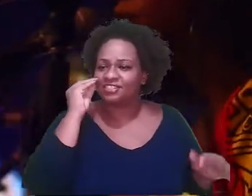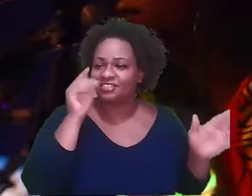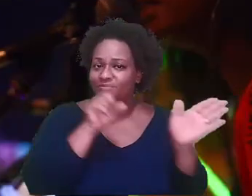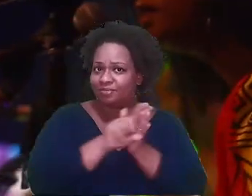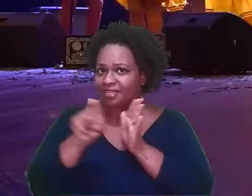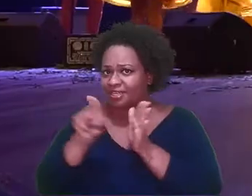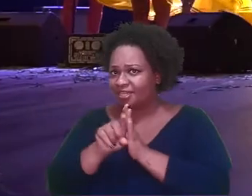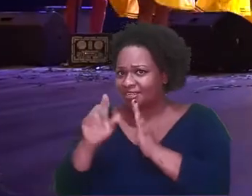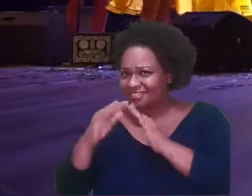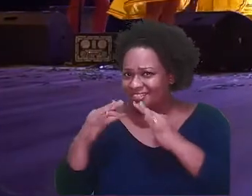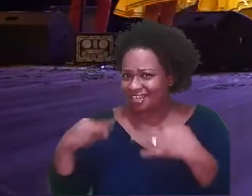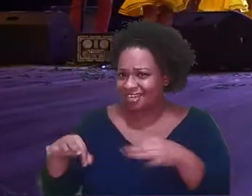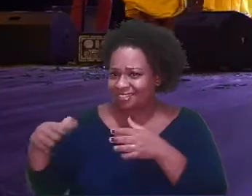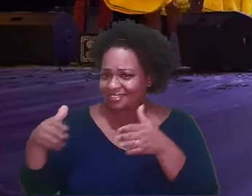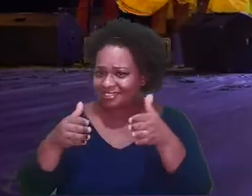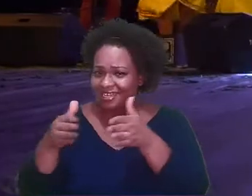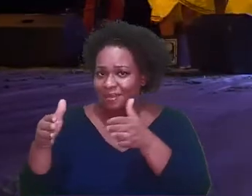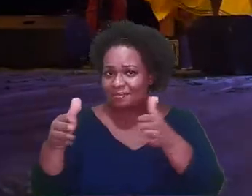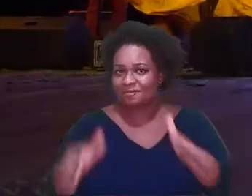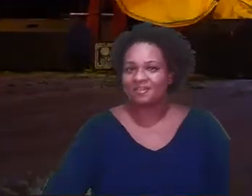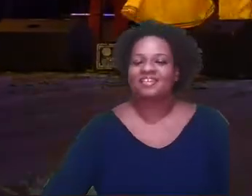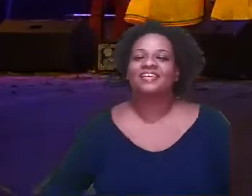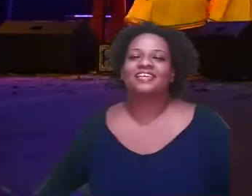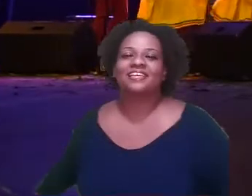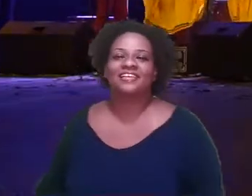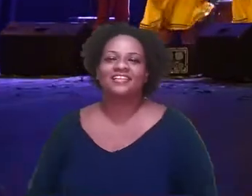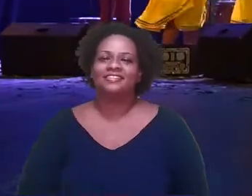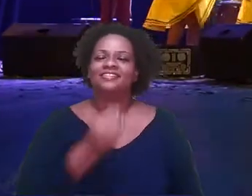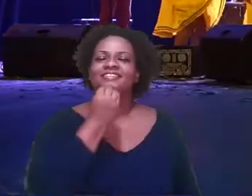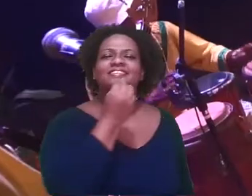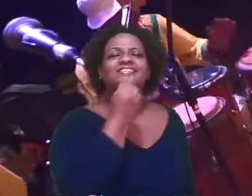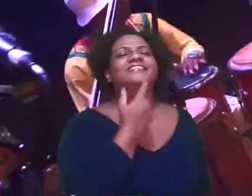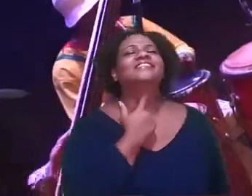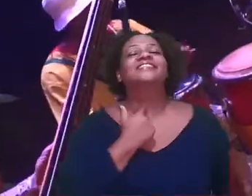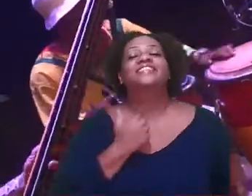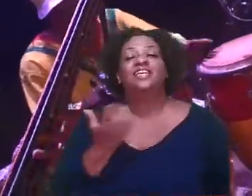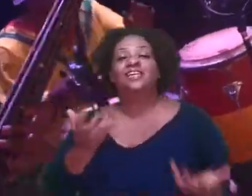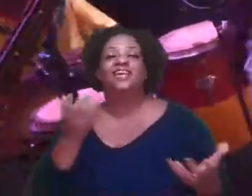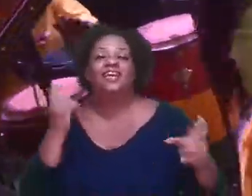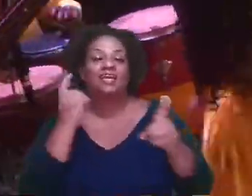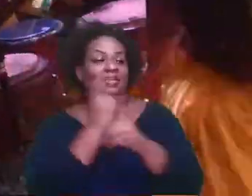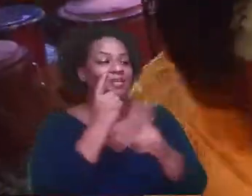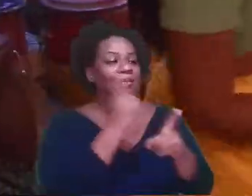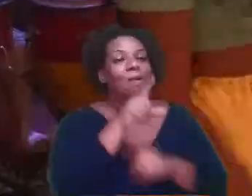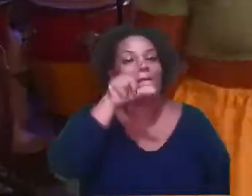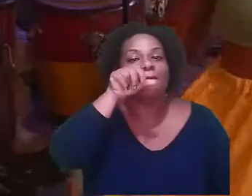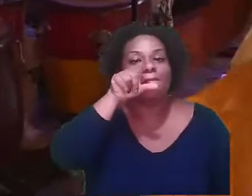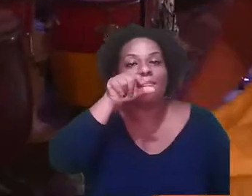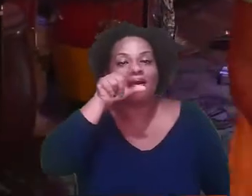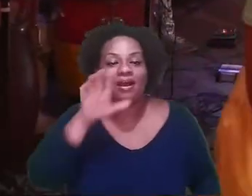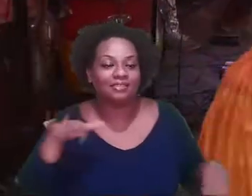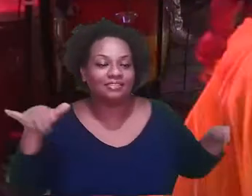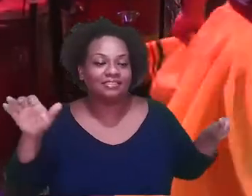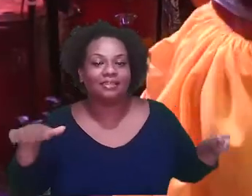casa é pra mim. Mas eu queria me encontrar com seu Manuel Passarinho. Queria perguntar a ele, doidão